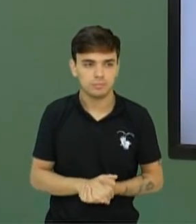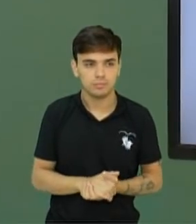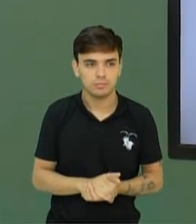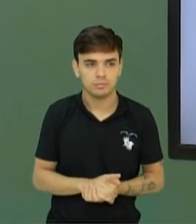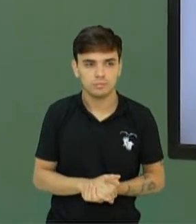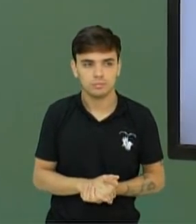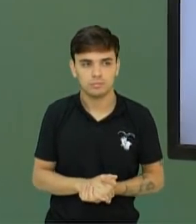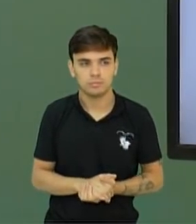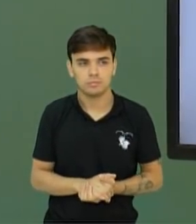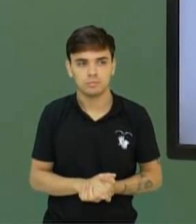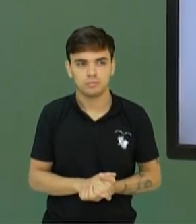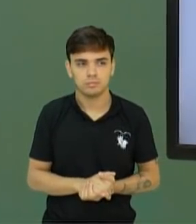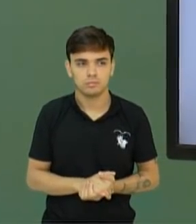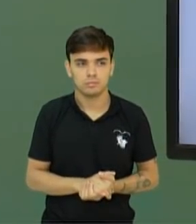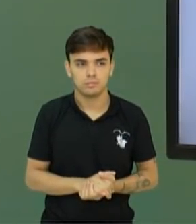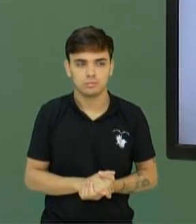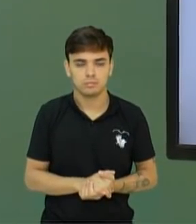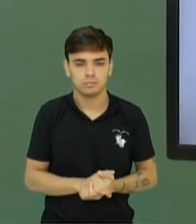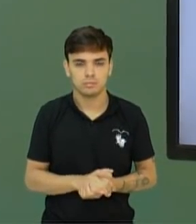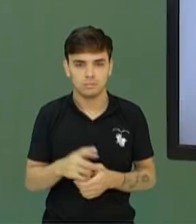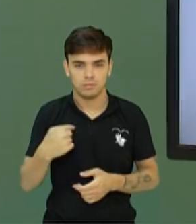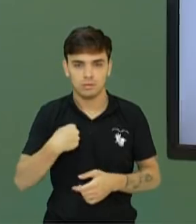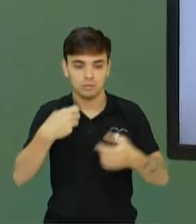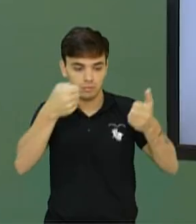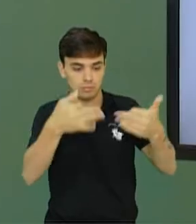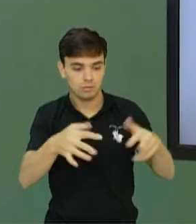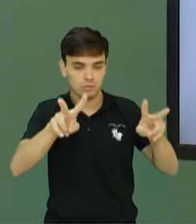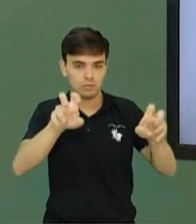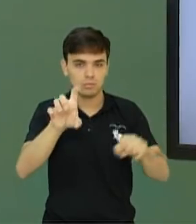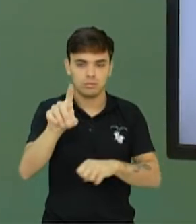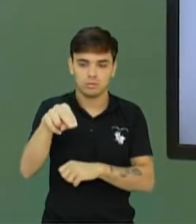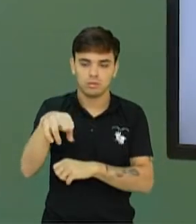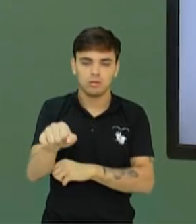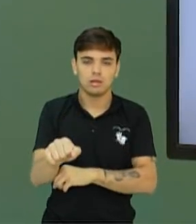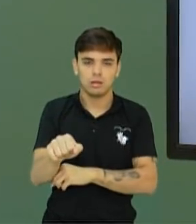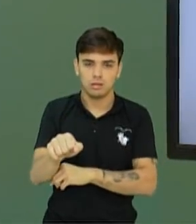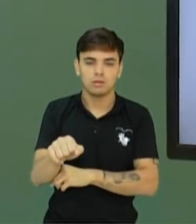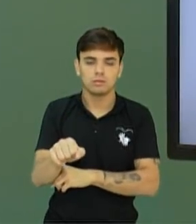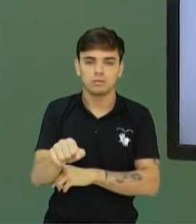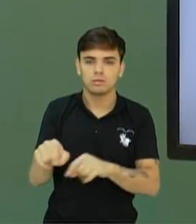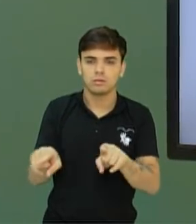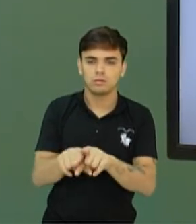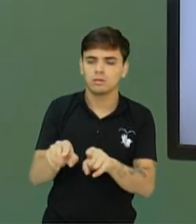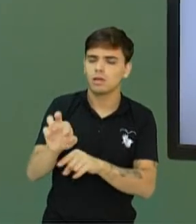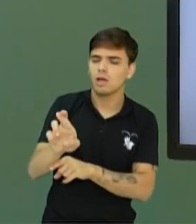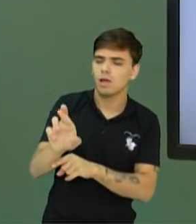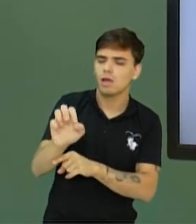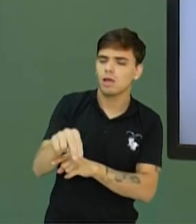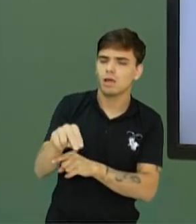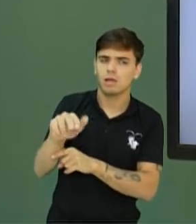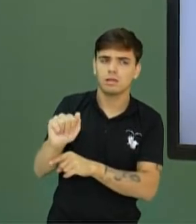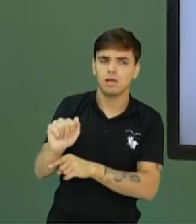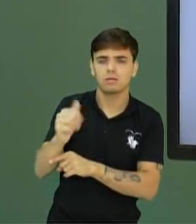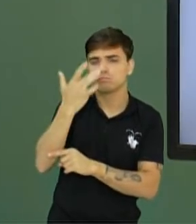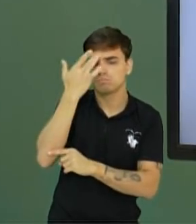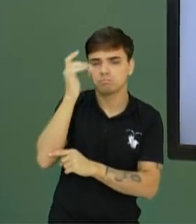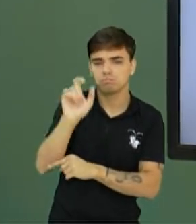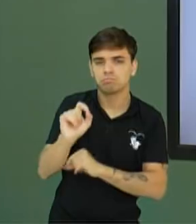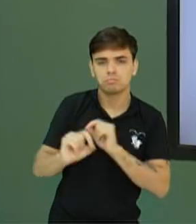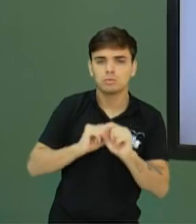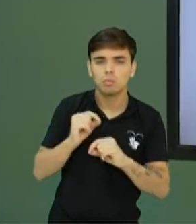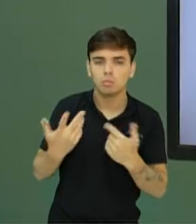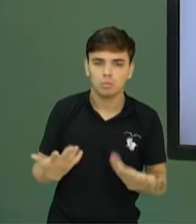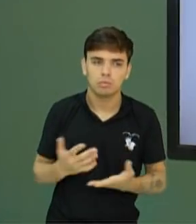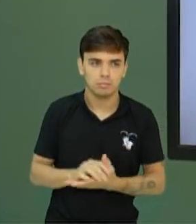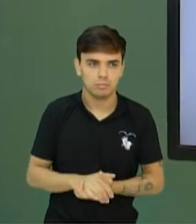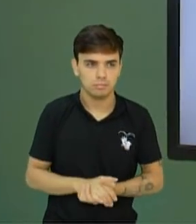estou falando bastante sobre o DNA, que é formado pelos nucleotídeos. E o RNA? Quem que é o RNA?